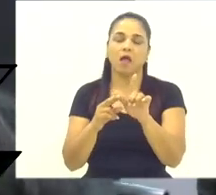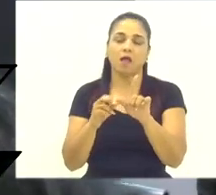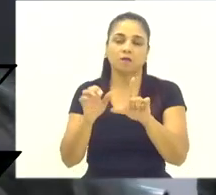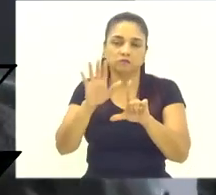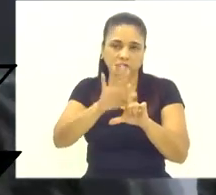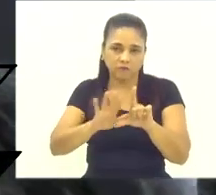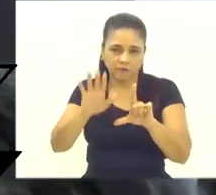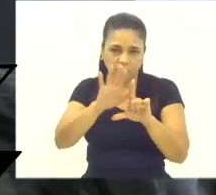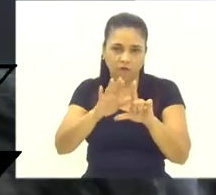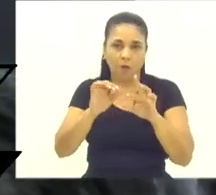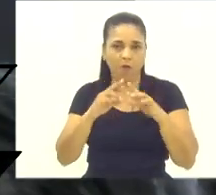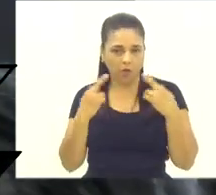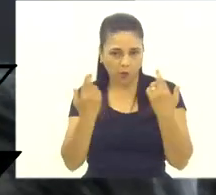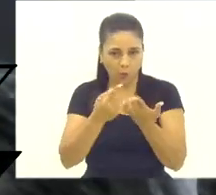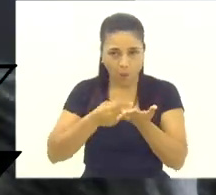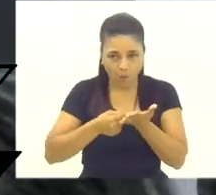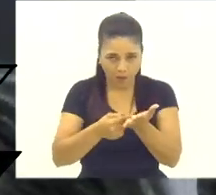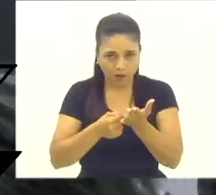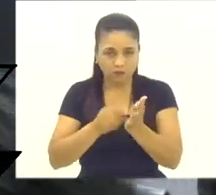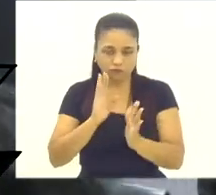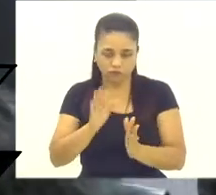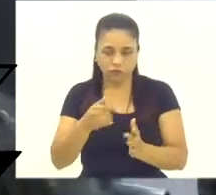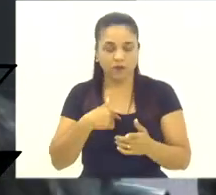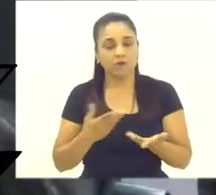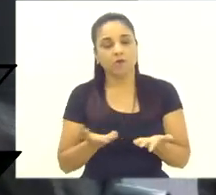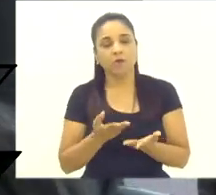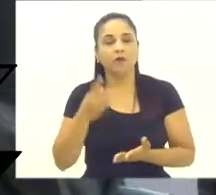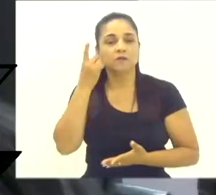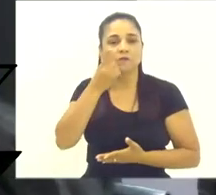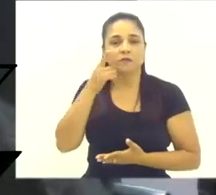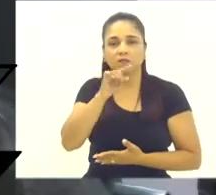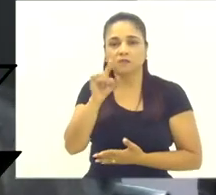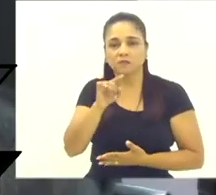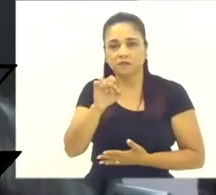Mariana em seguida abrir para deputada Dani deputada